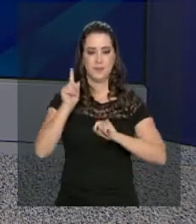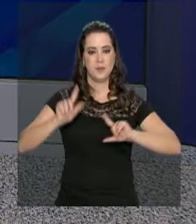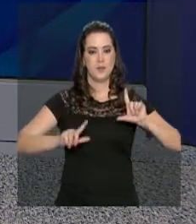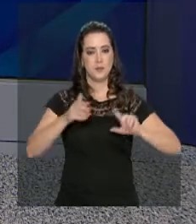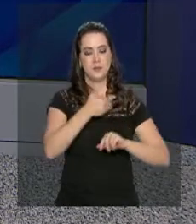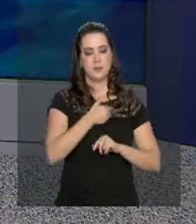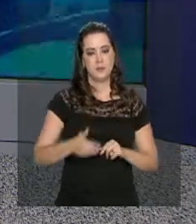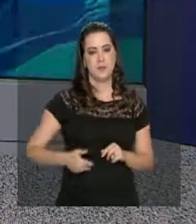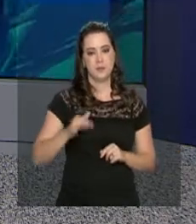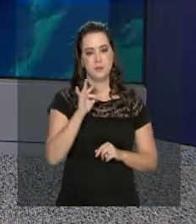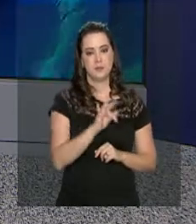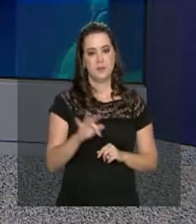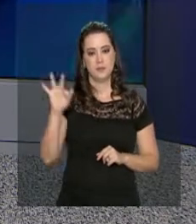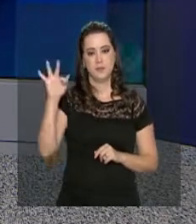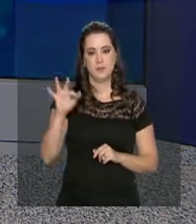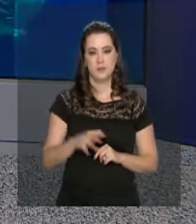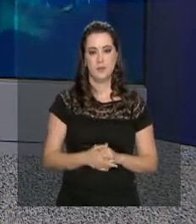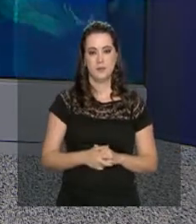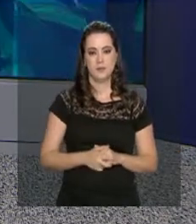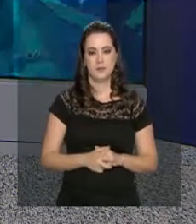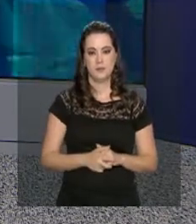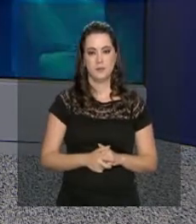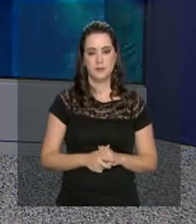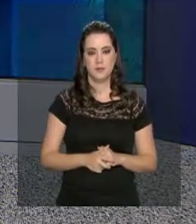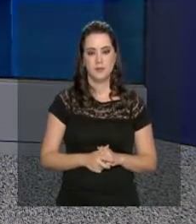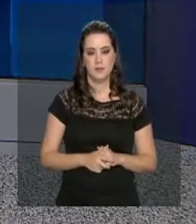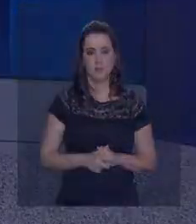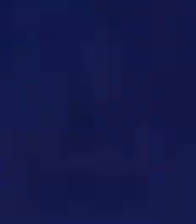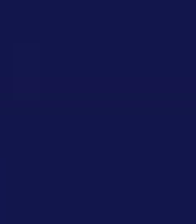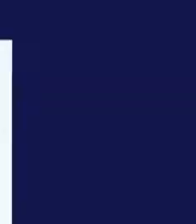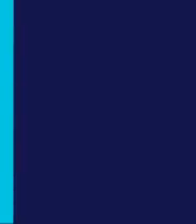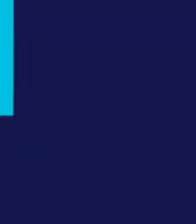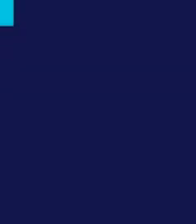continue com a gente aqui na nbr a tv do governo federal